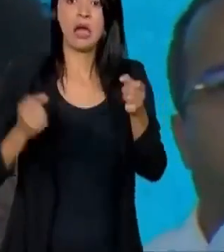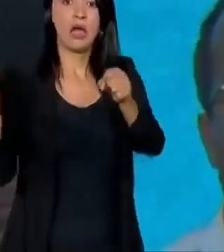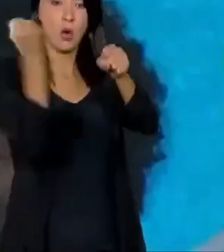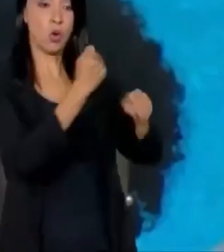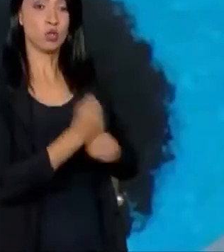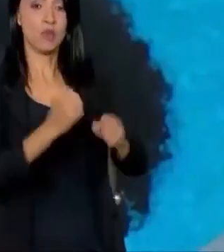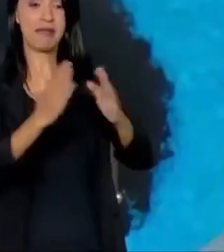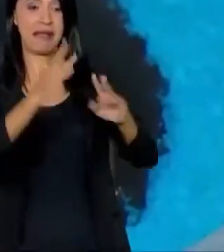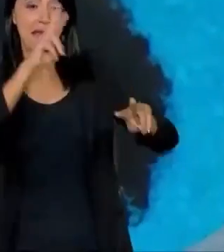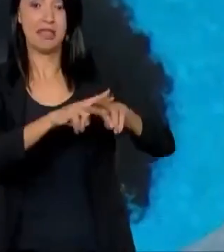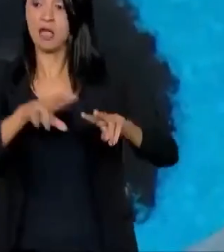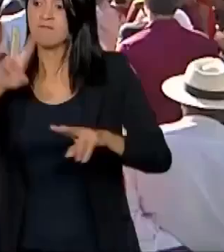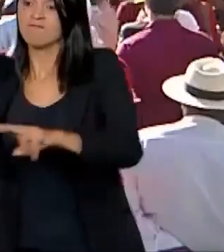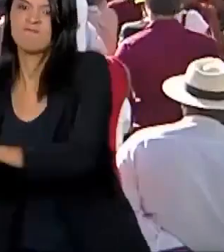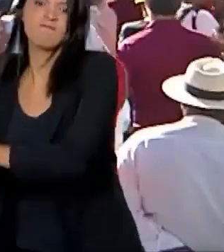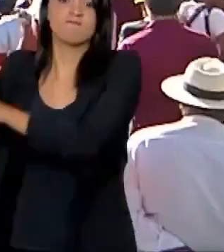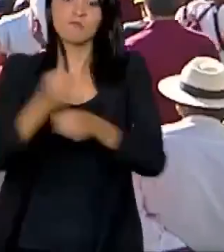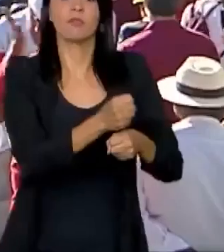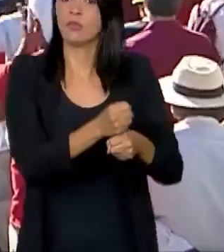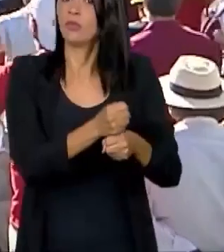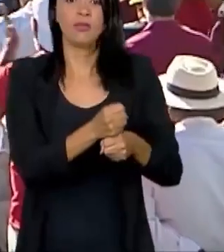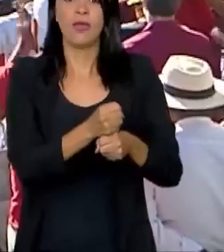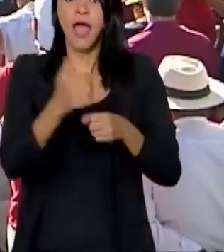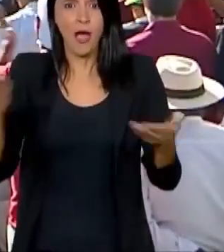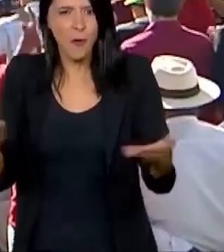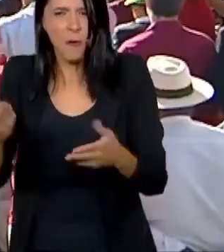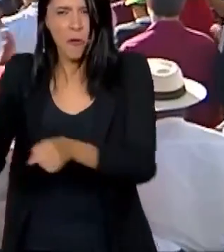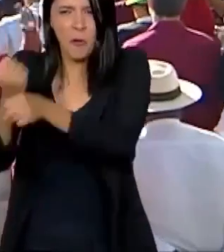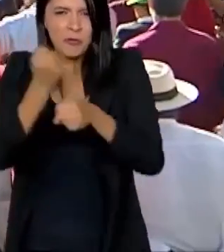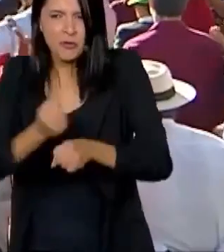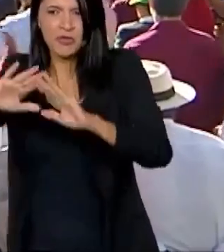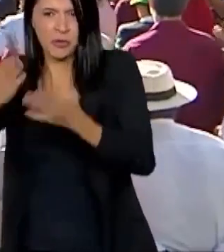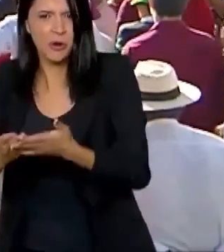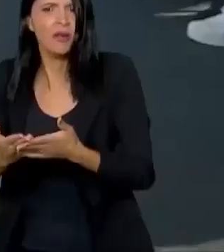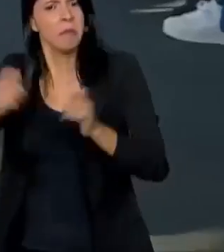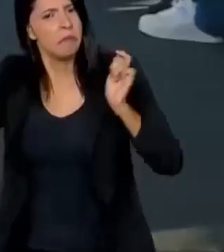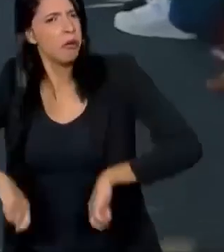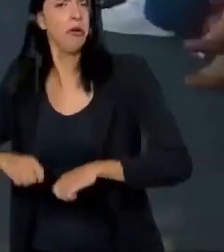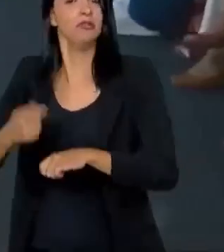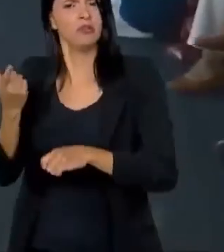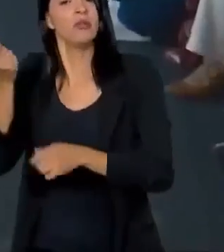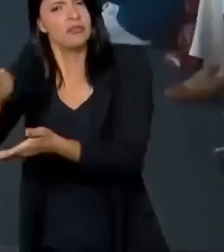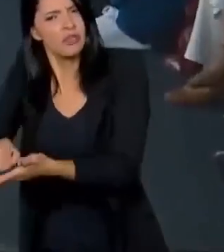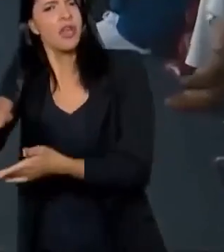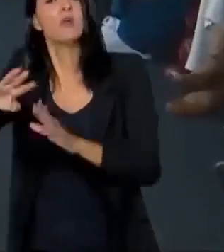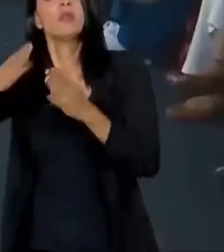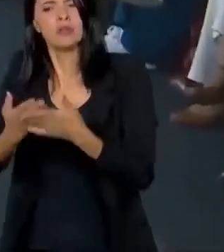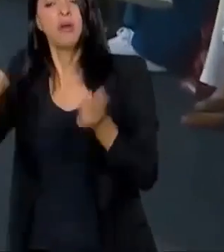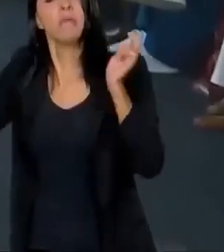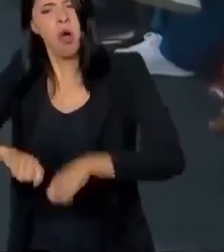esse moleque. Eu tenho que fazer escola e gastar dinheiro na escola. Quando eu